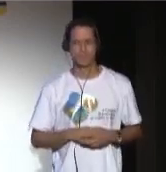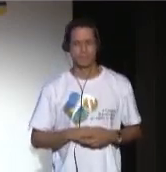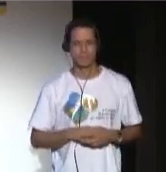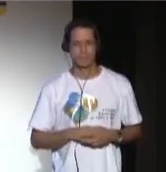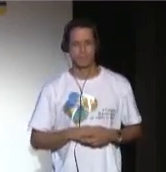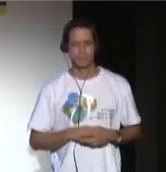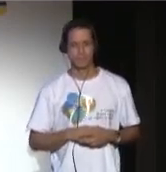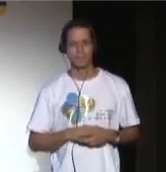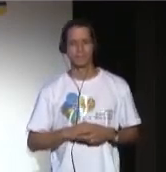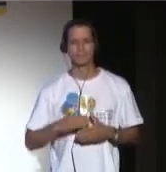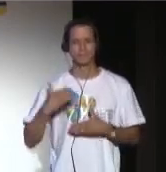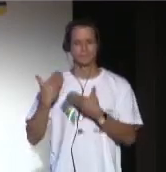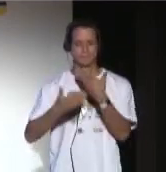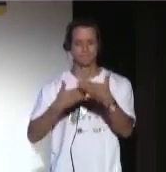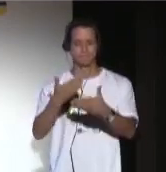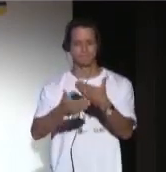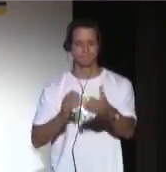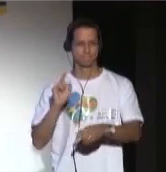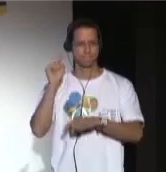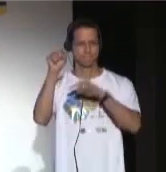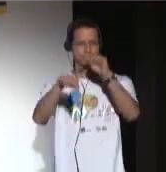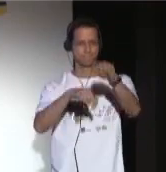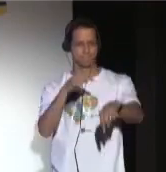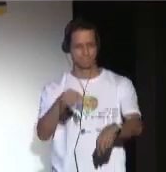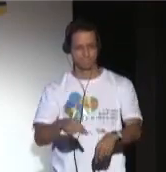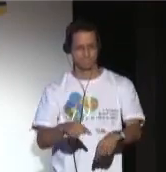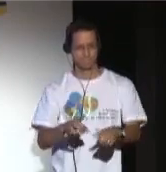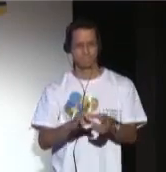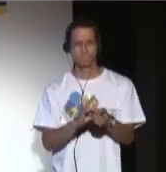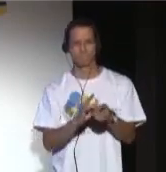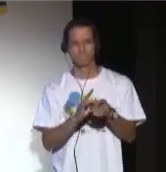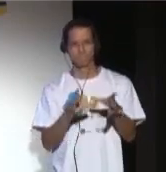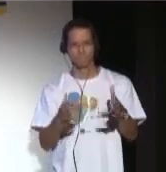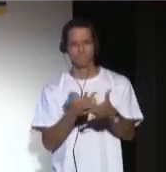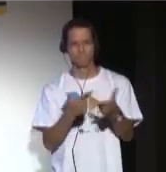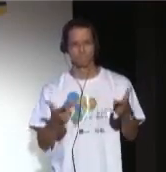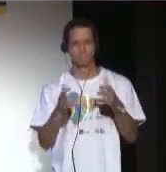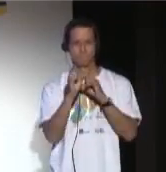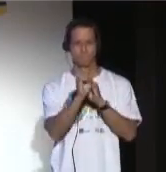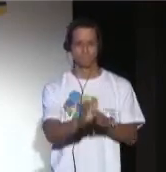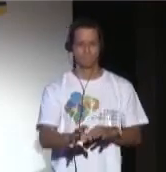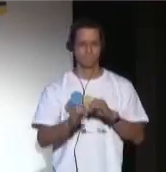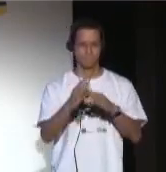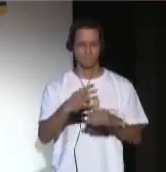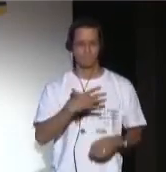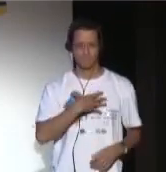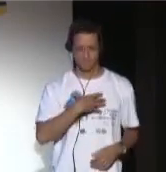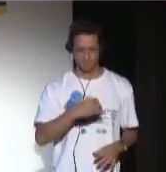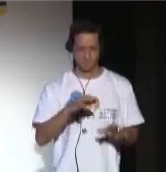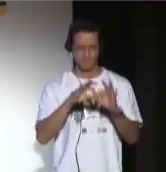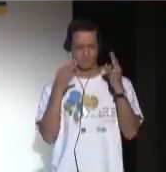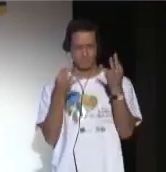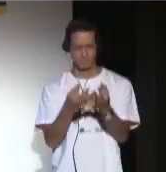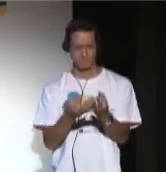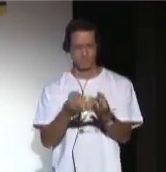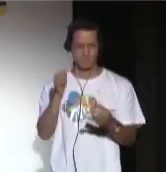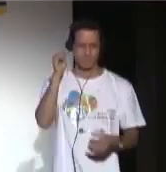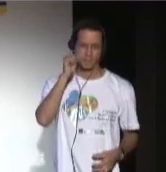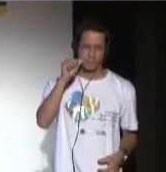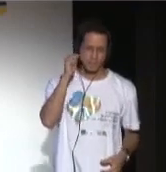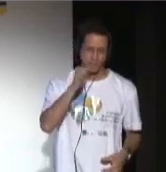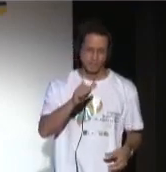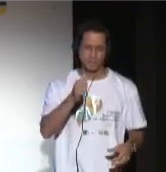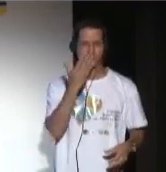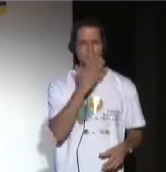E as consequências disso, a disponibilidade da educação das minhas filhas para as mulheres e para